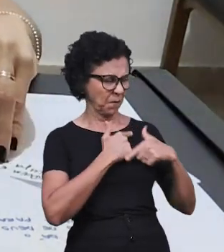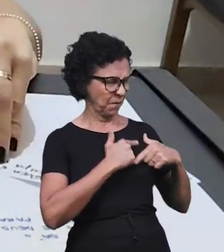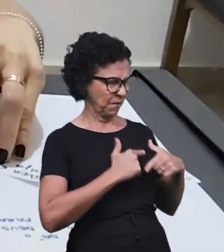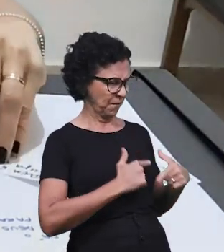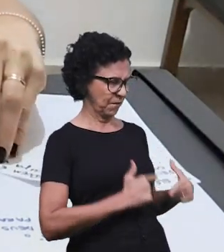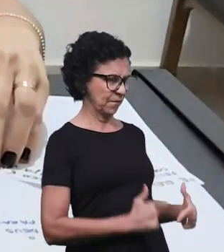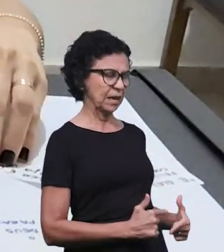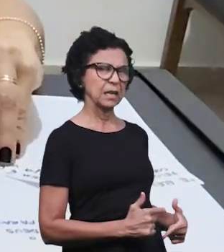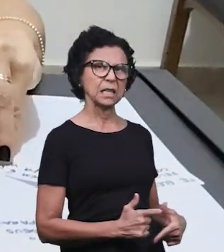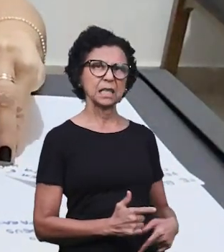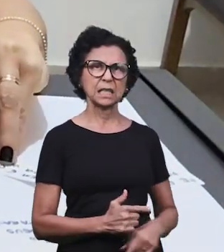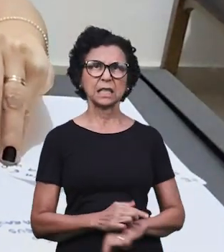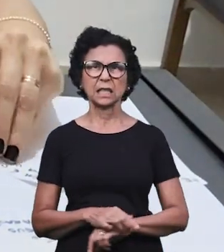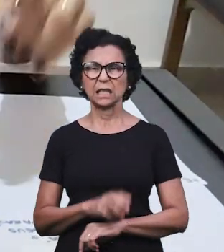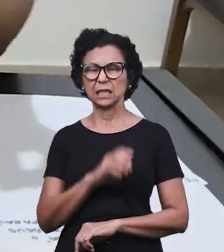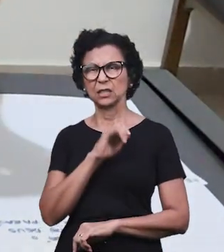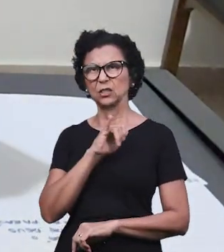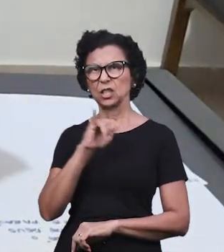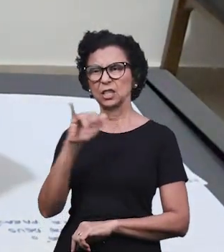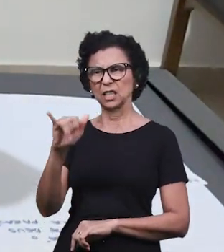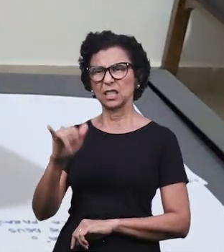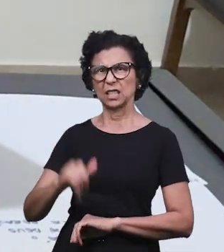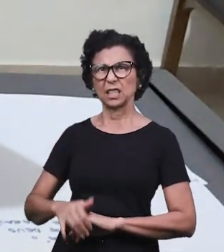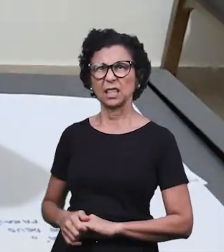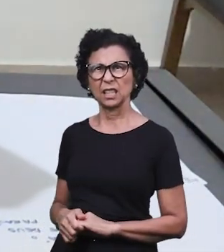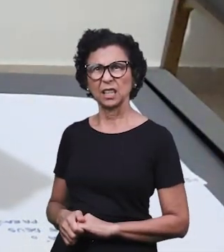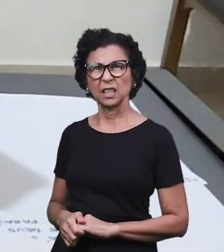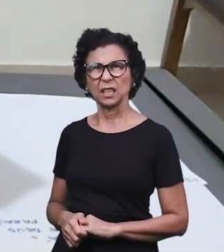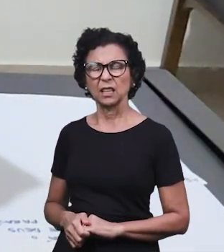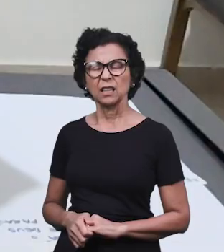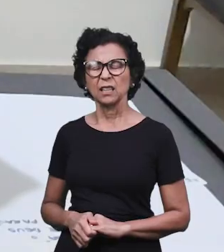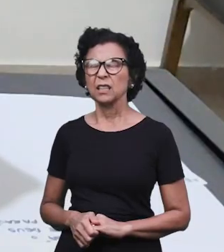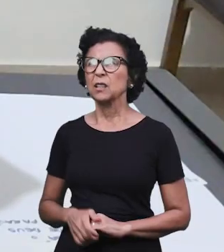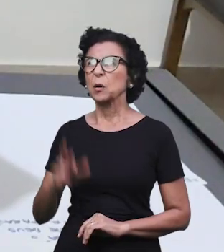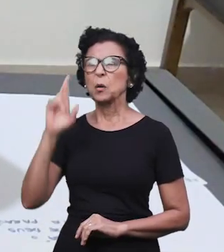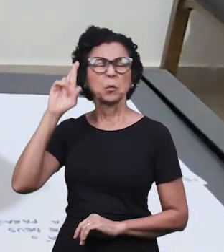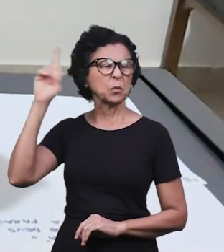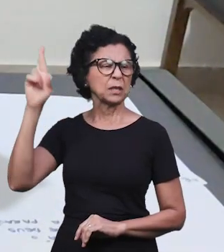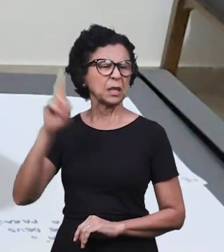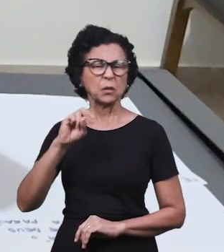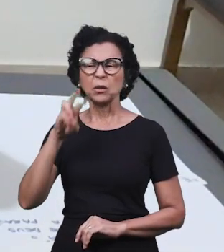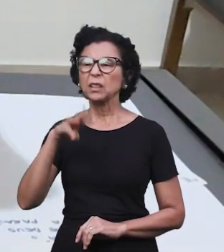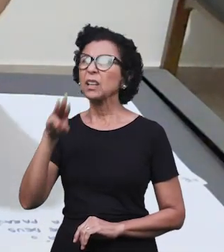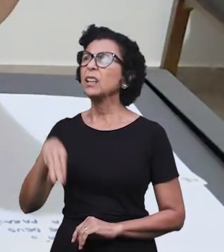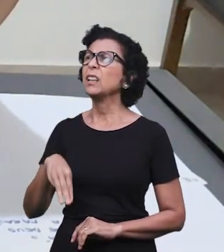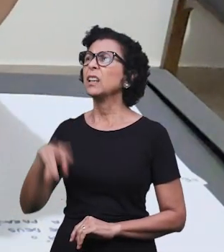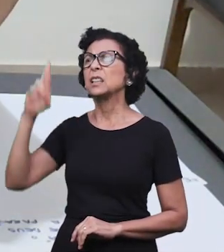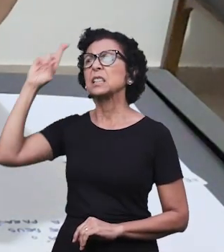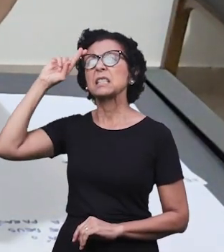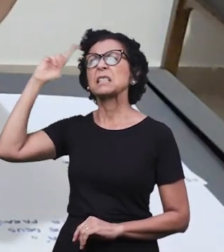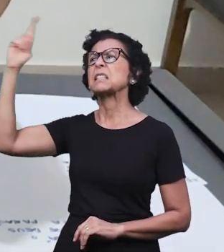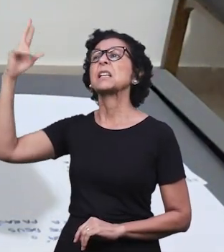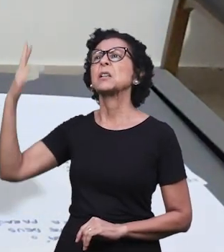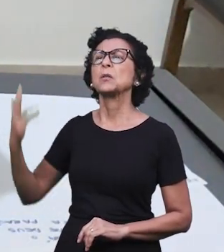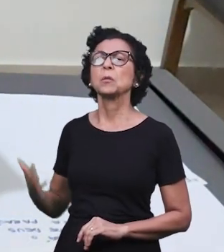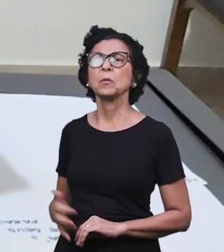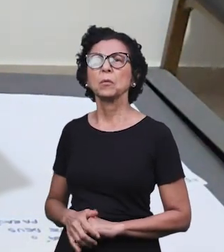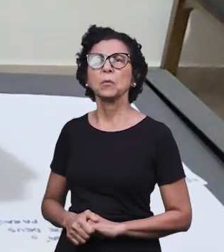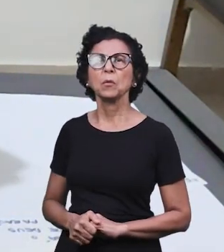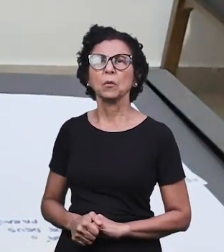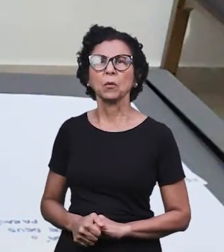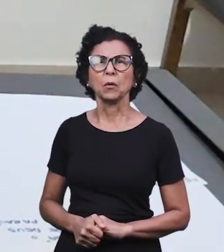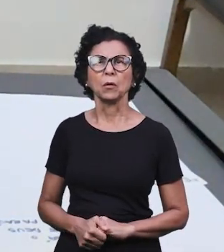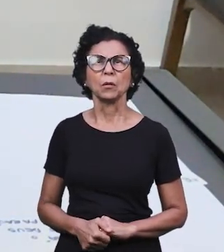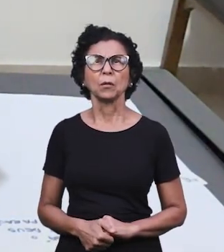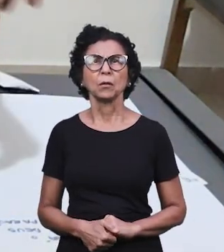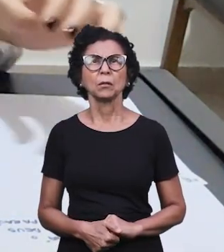uma fala muito importante. Ele fala assim: quem é o Senhor? Né? Quem é esse Senhor cuja voz